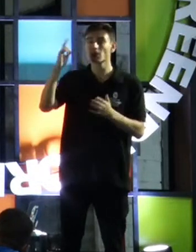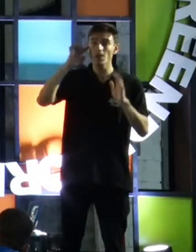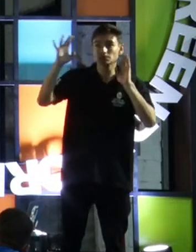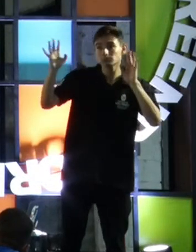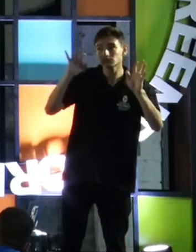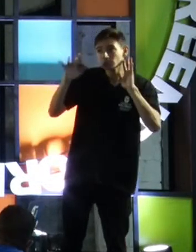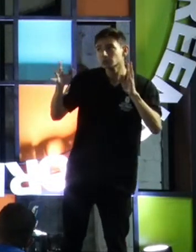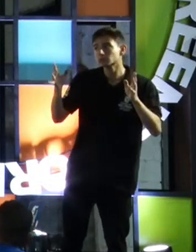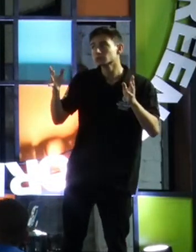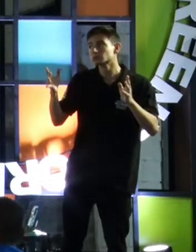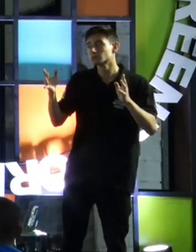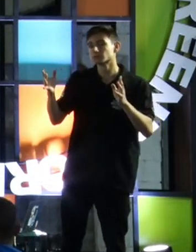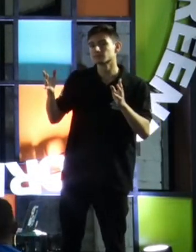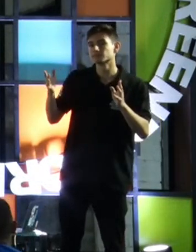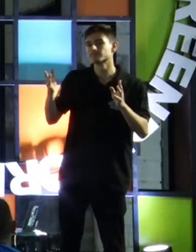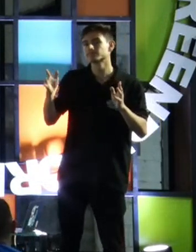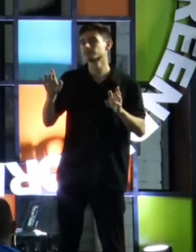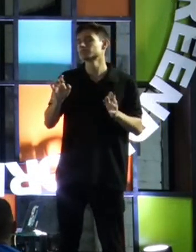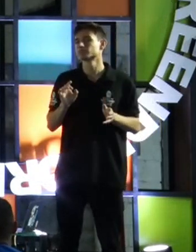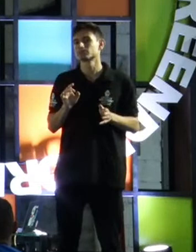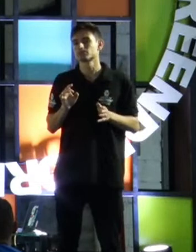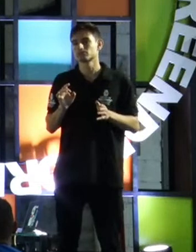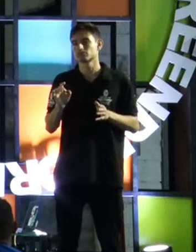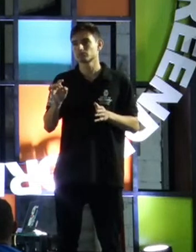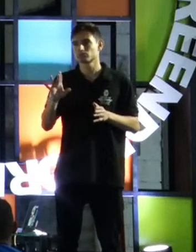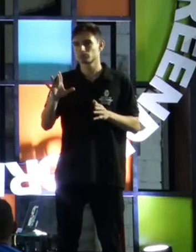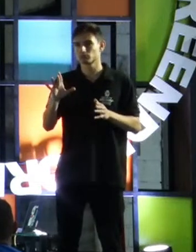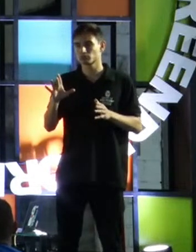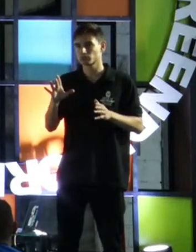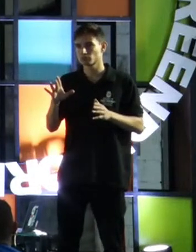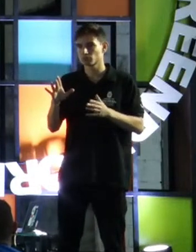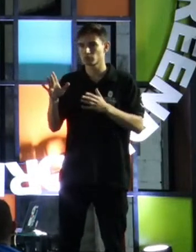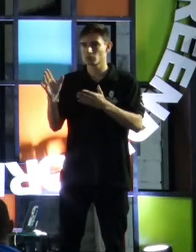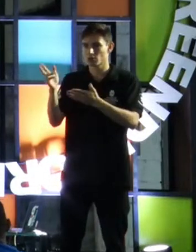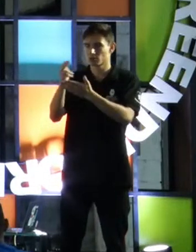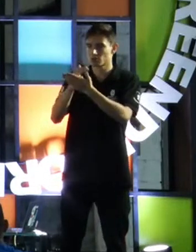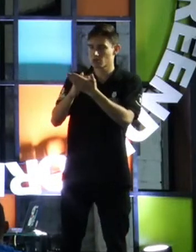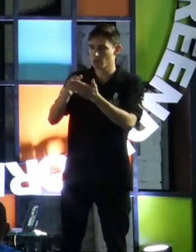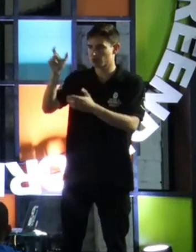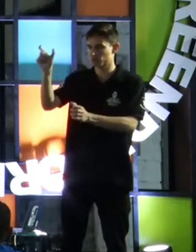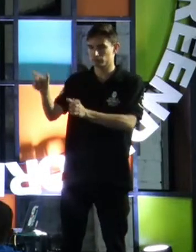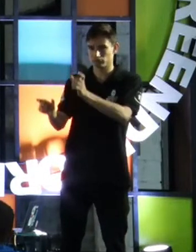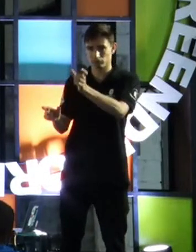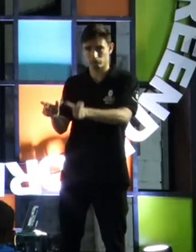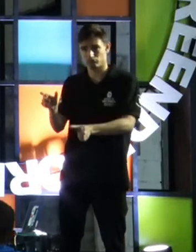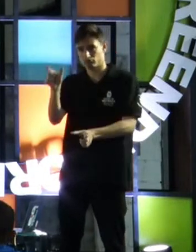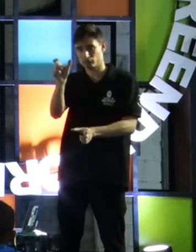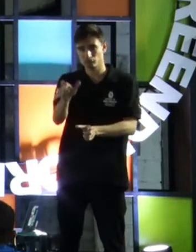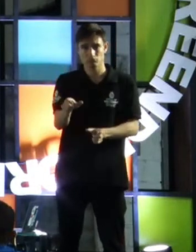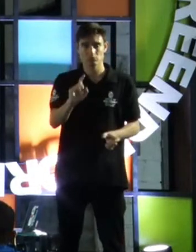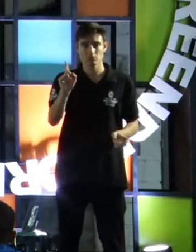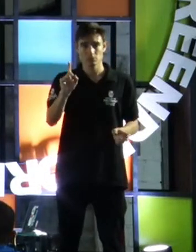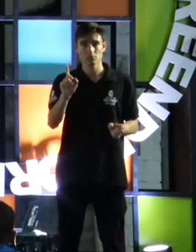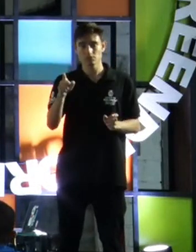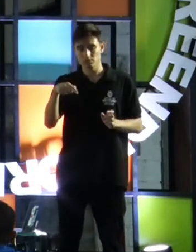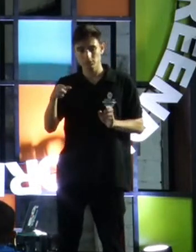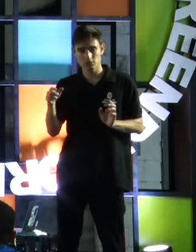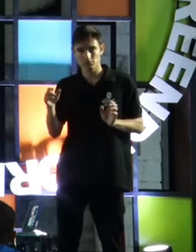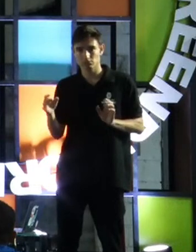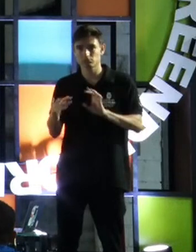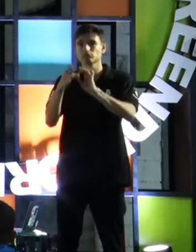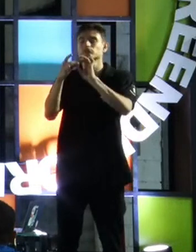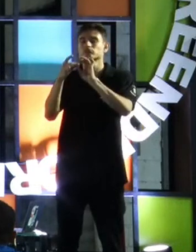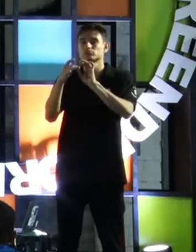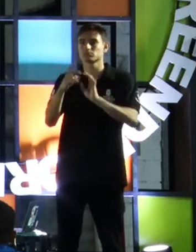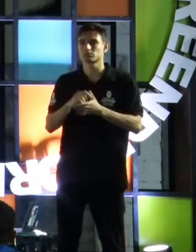entender que não se trata mais do design centrado no usuário, e sim co-criado com o usuário. Não